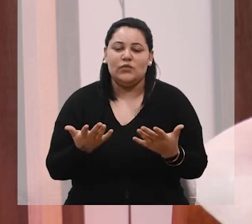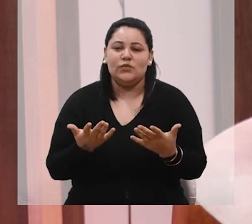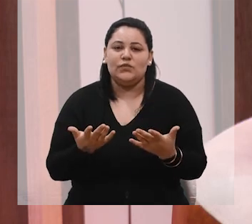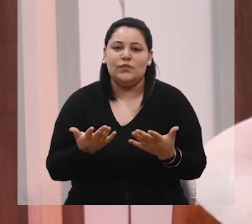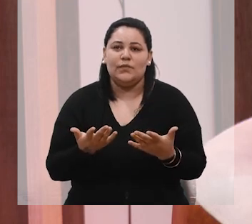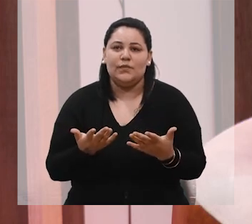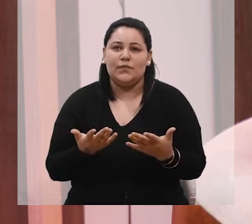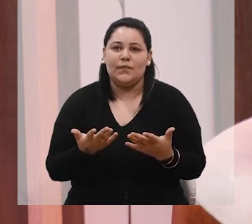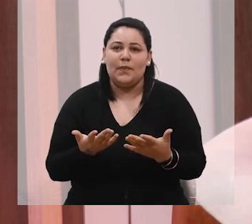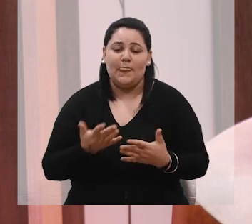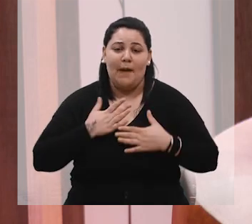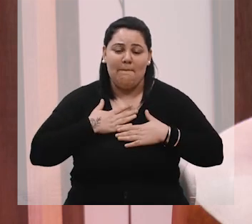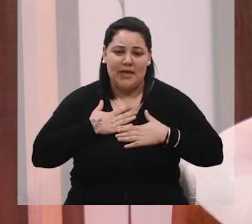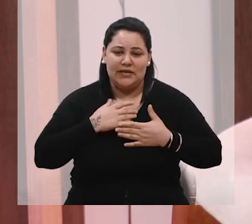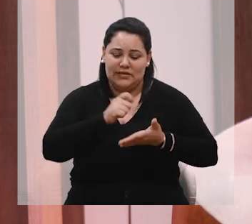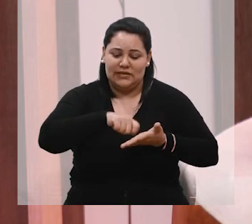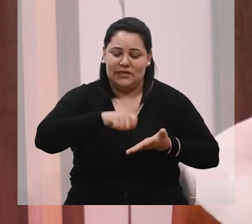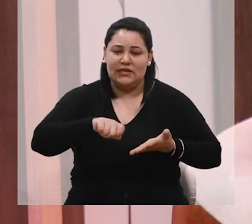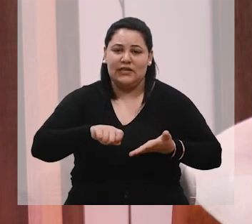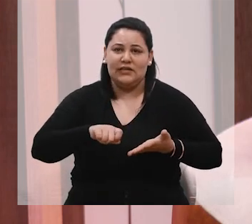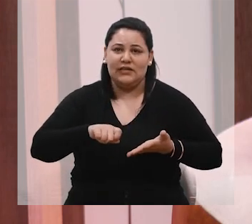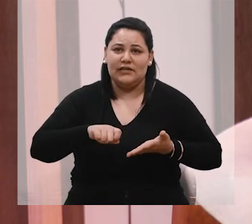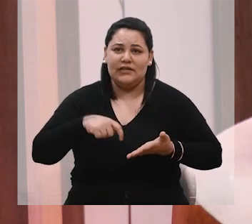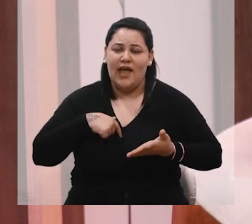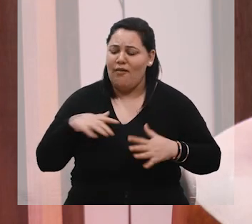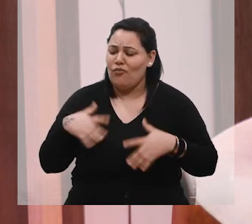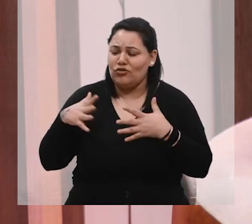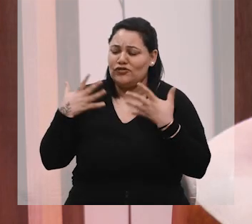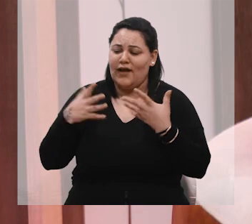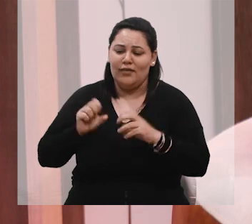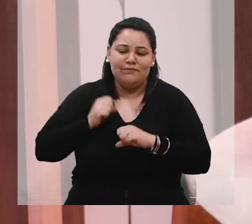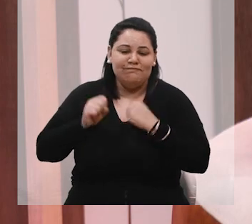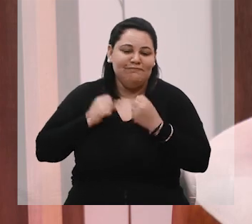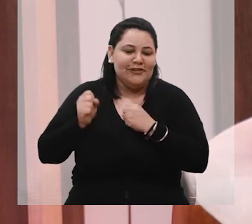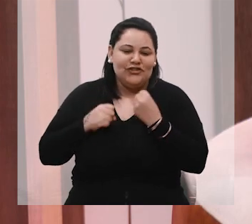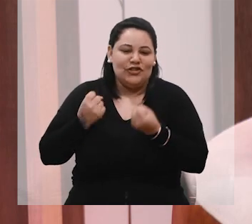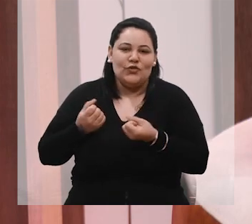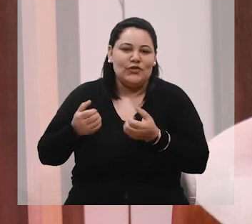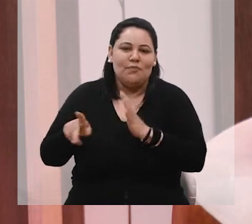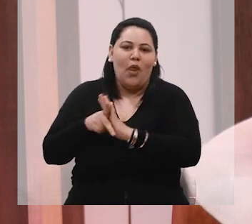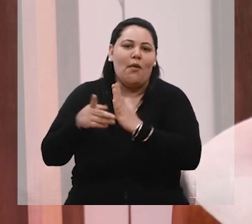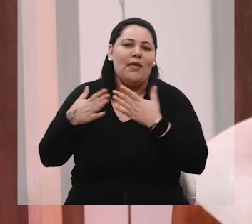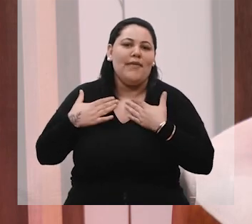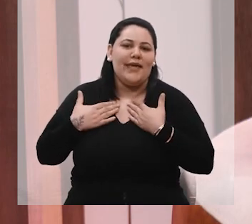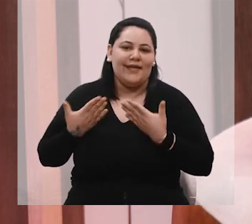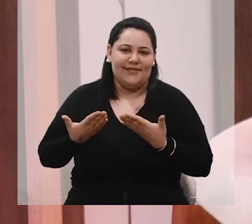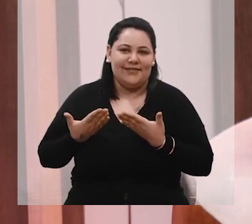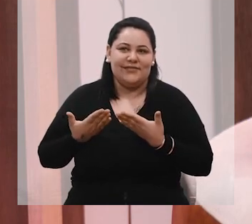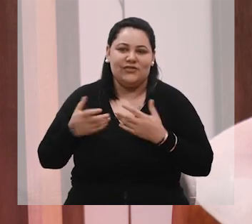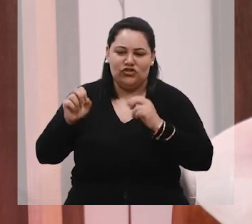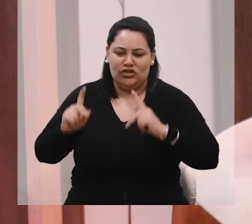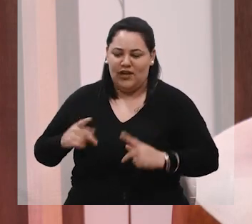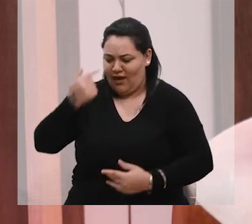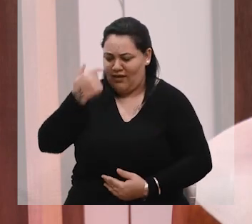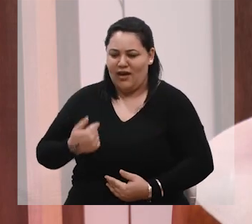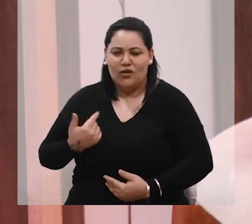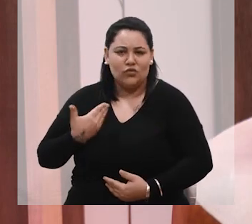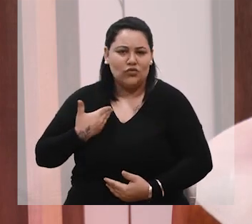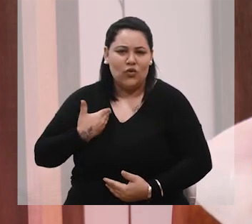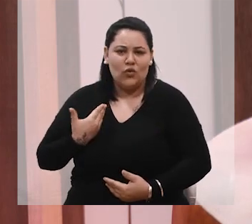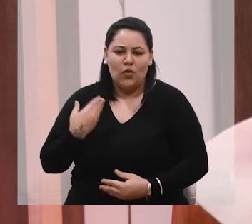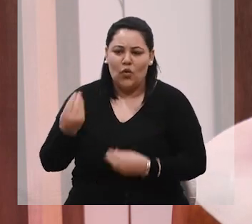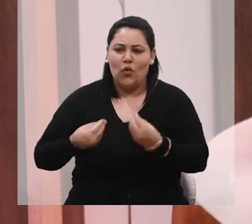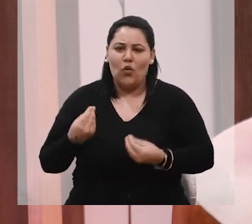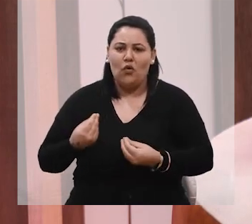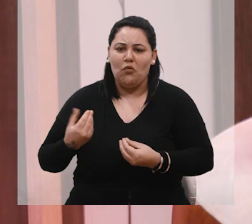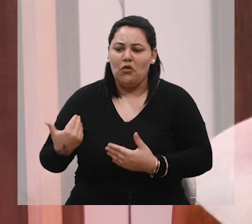Então, na minha escrita, eu sou movida por inquietações. Por inquietações de quem eu sou, de como